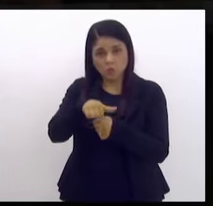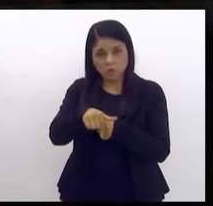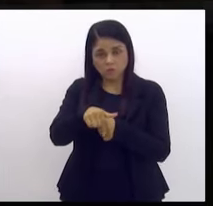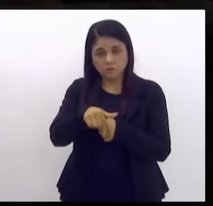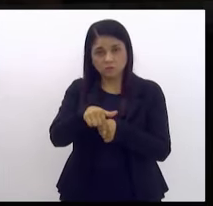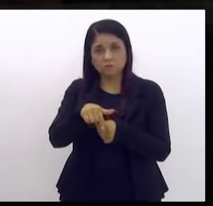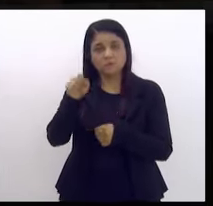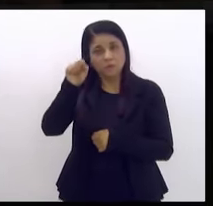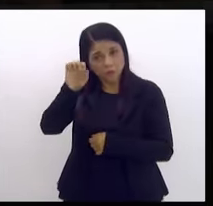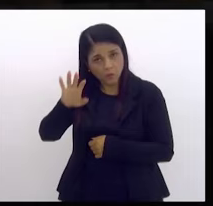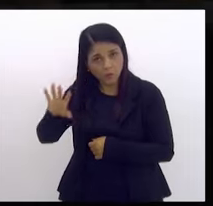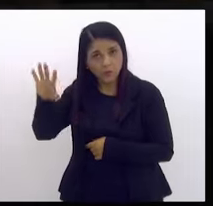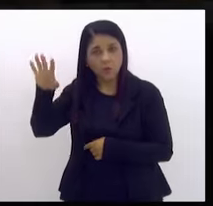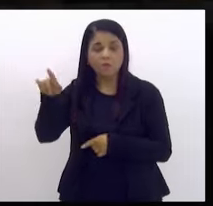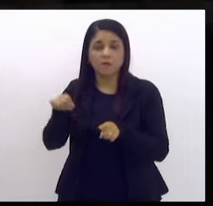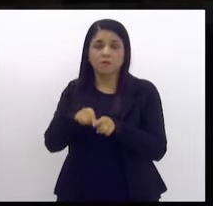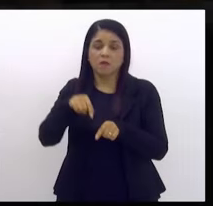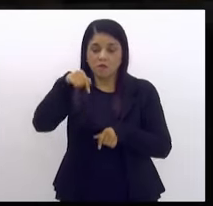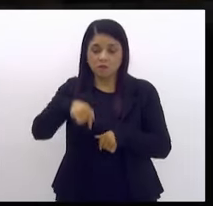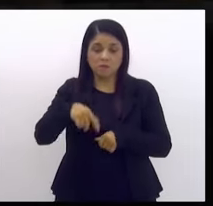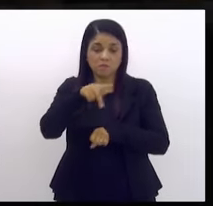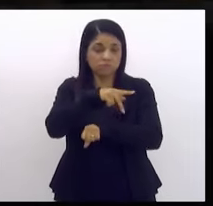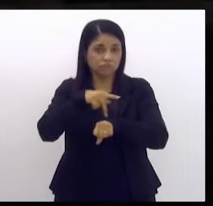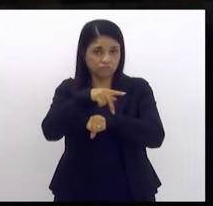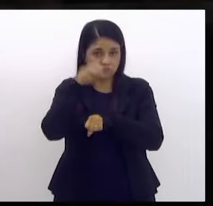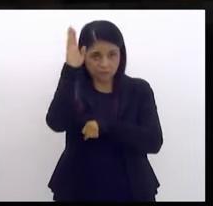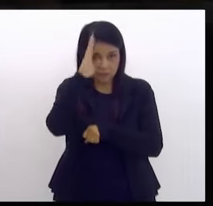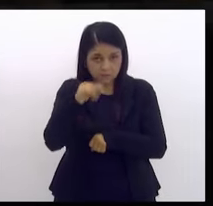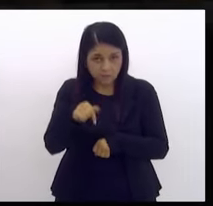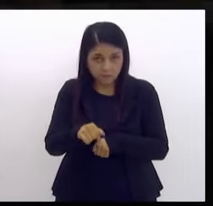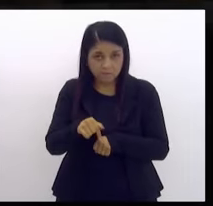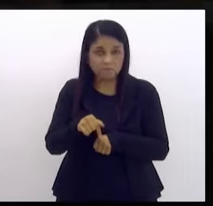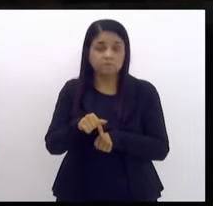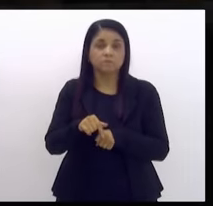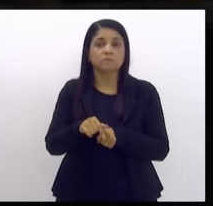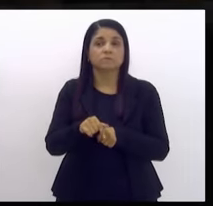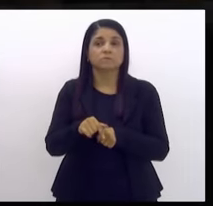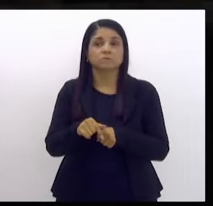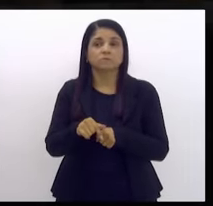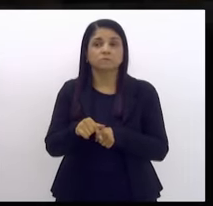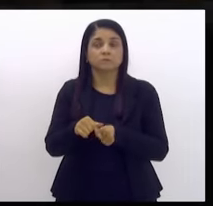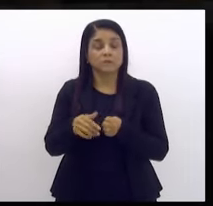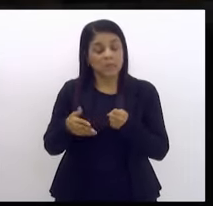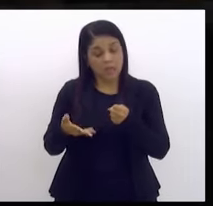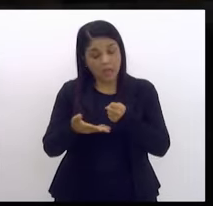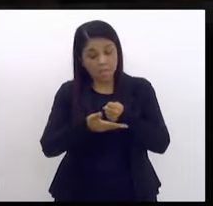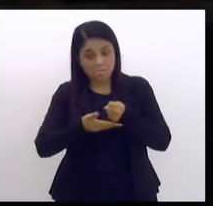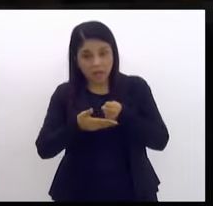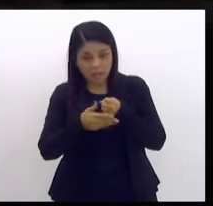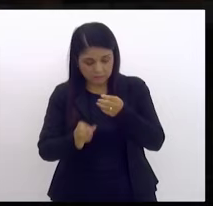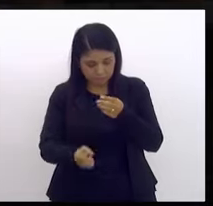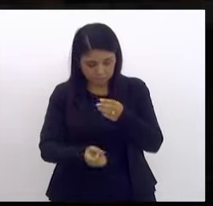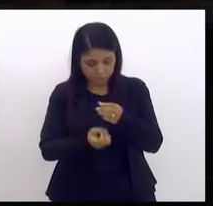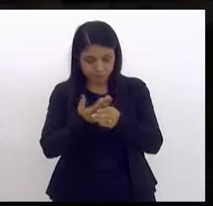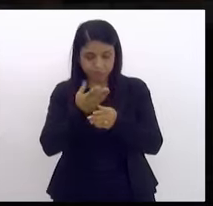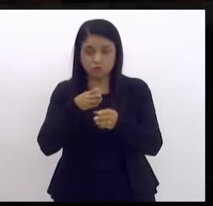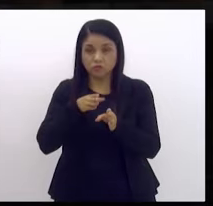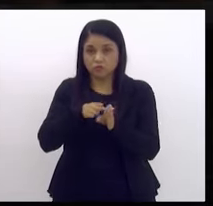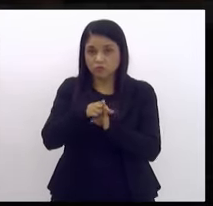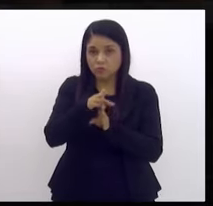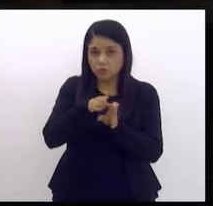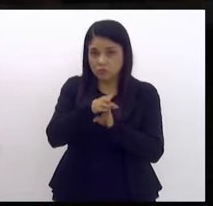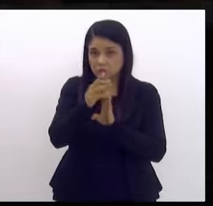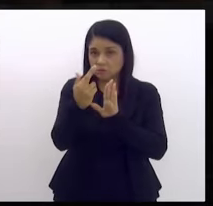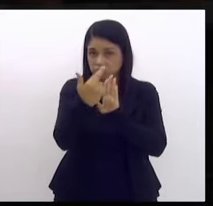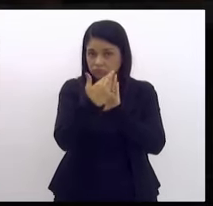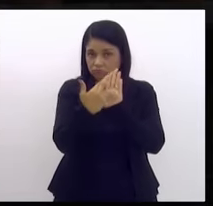relação à Europa. E aqui no Brasil, nós construímos a nossa base de orientação da norma